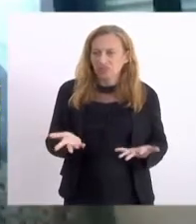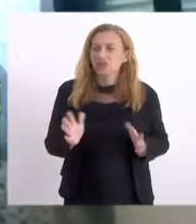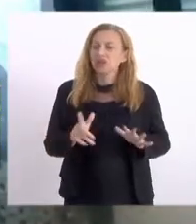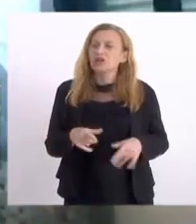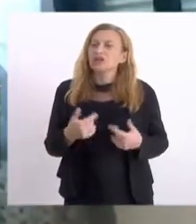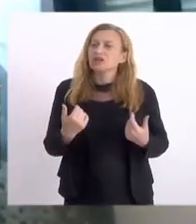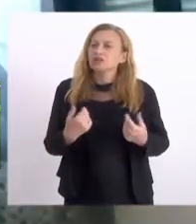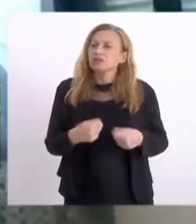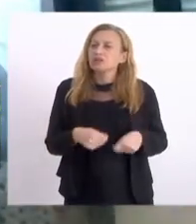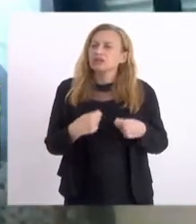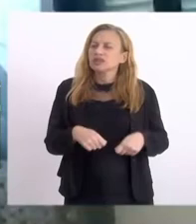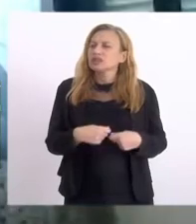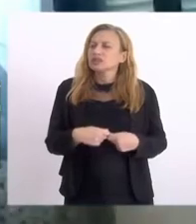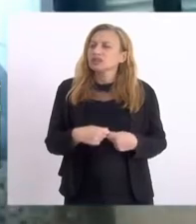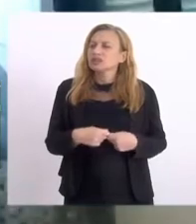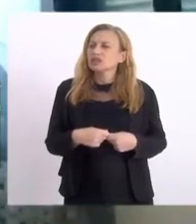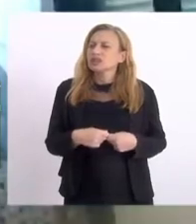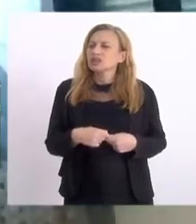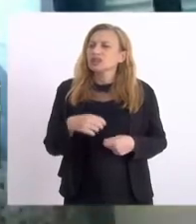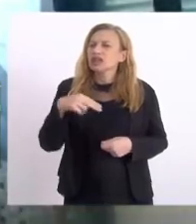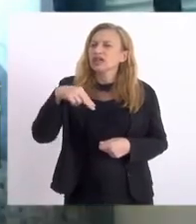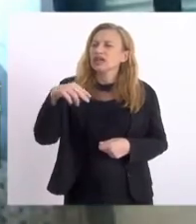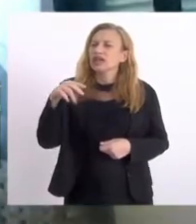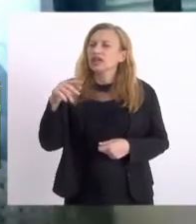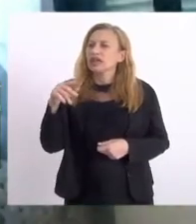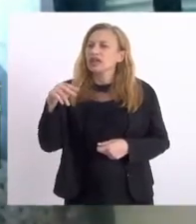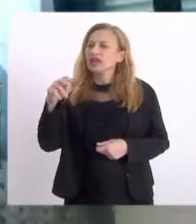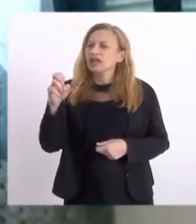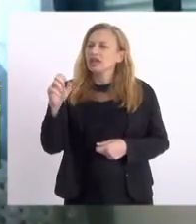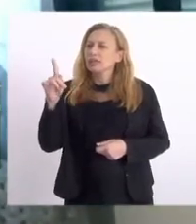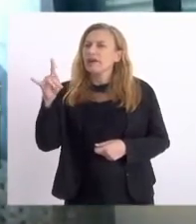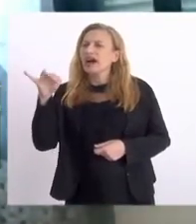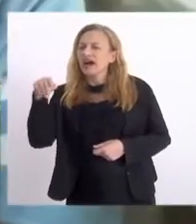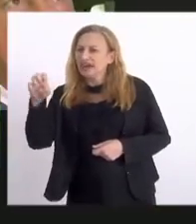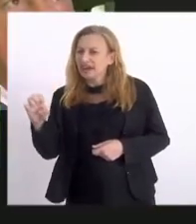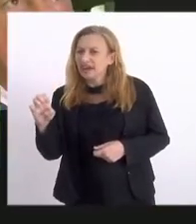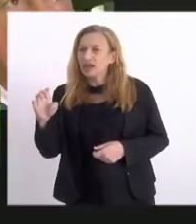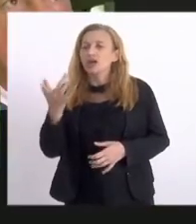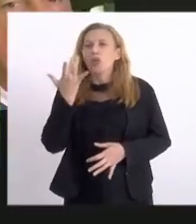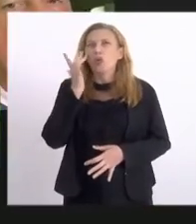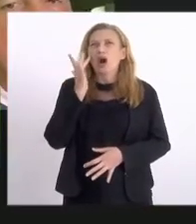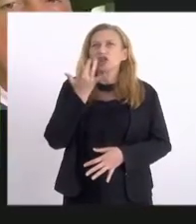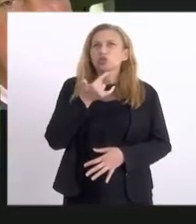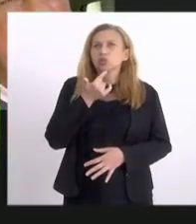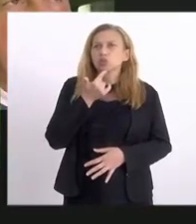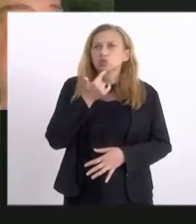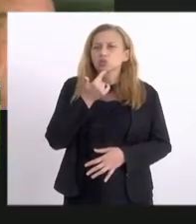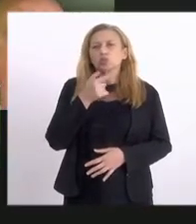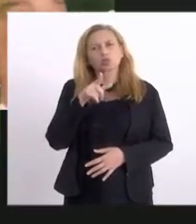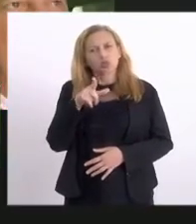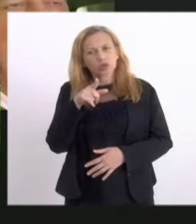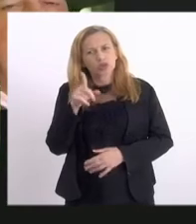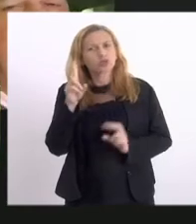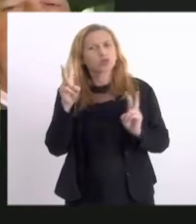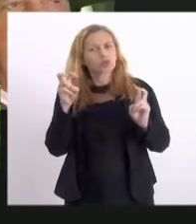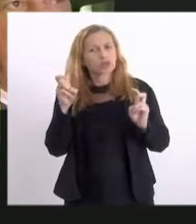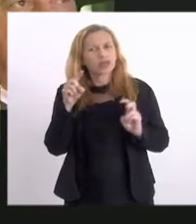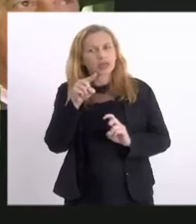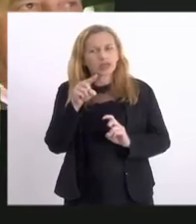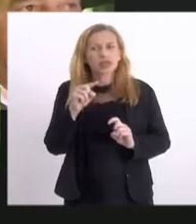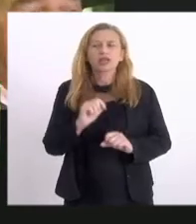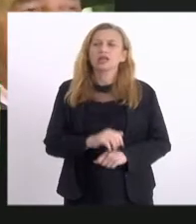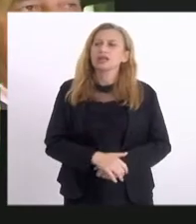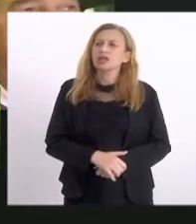ter parecer do INEPAC. Sim. Então, eu acho que, nesse caso aqui